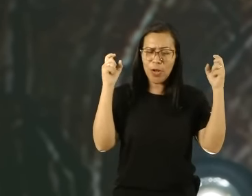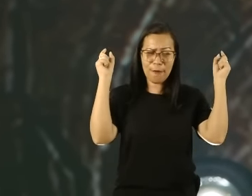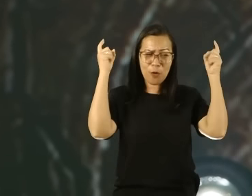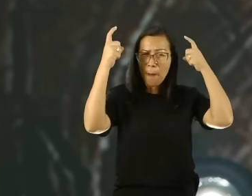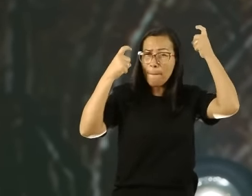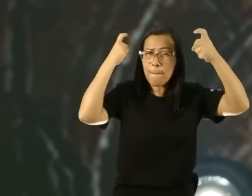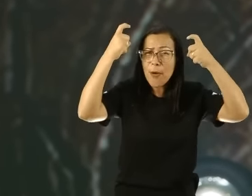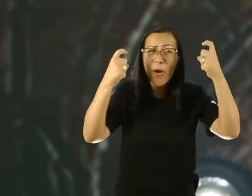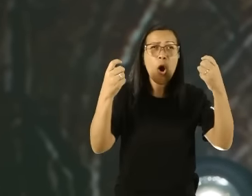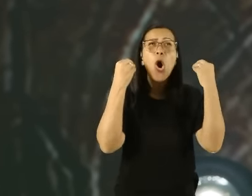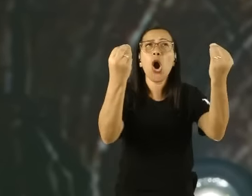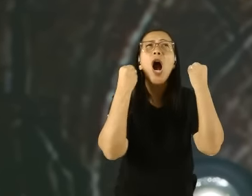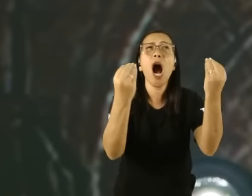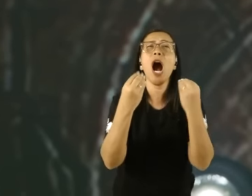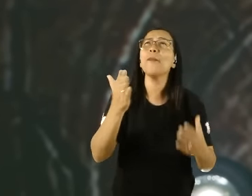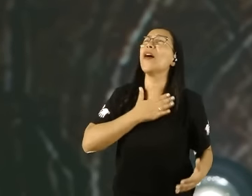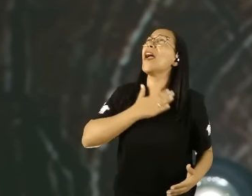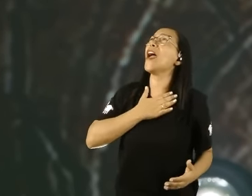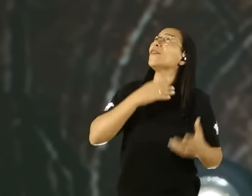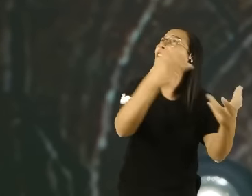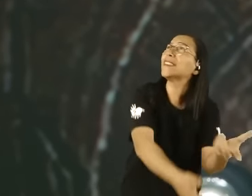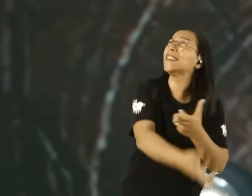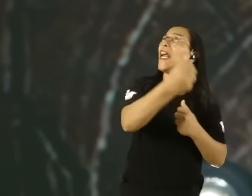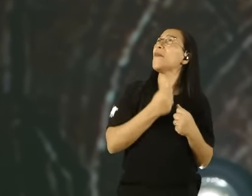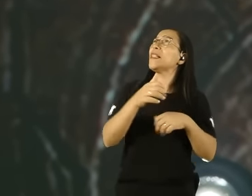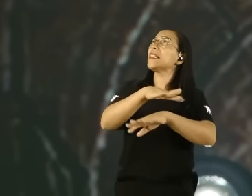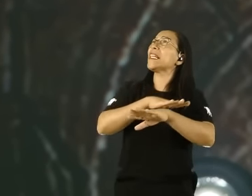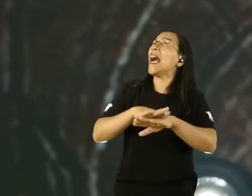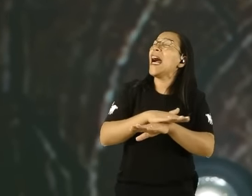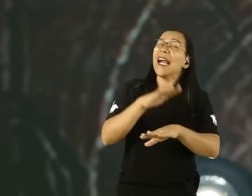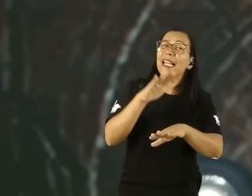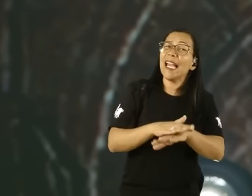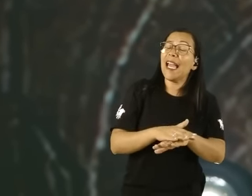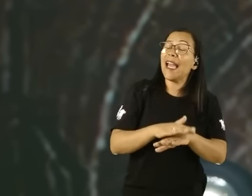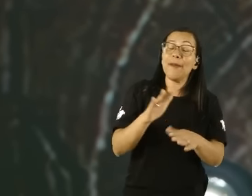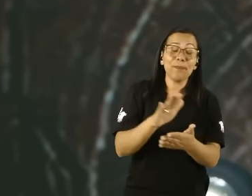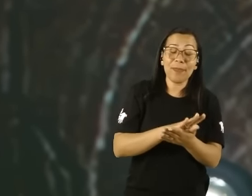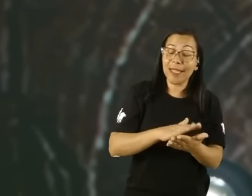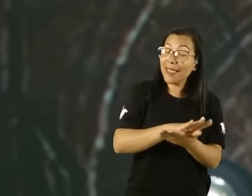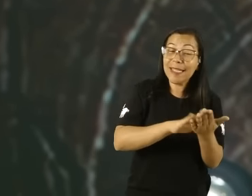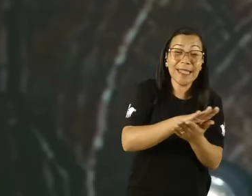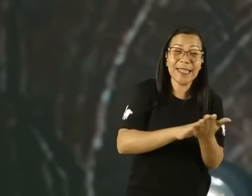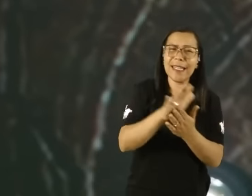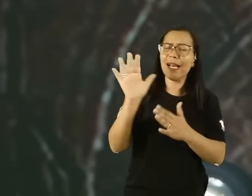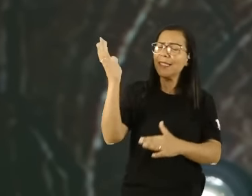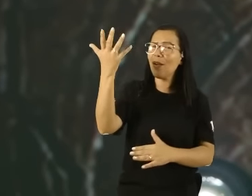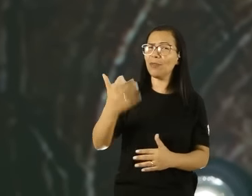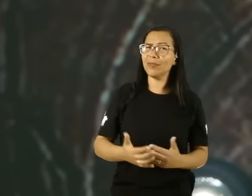eu sempre fui, mas agora não funciona mais, porque tentar fazer algo que Deus não quer que você faça vai te